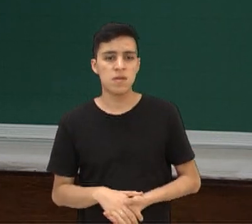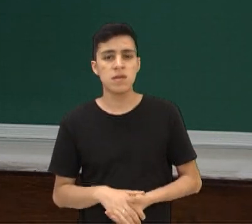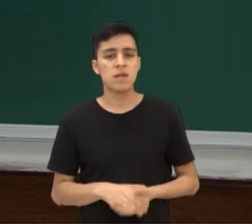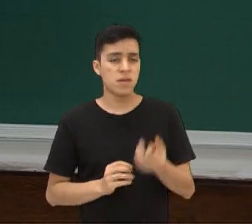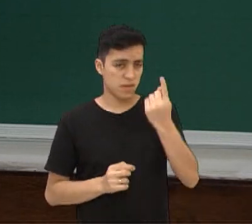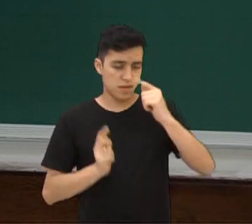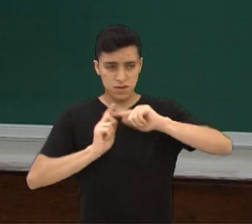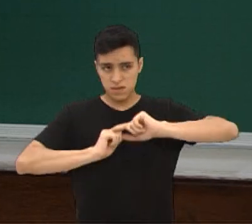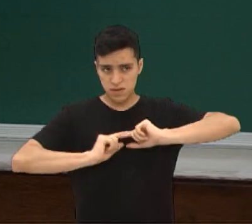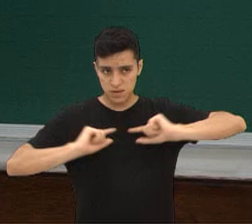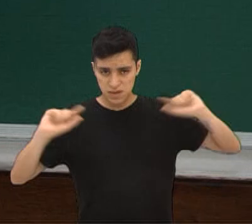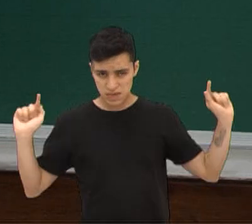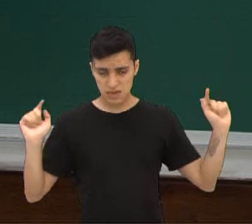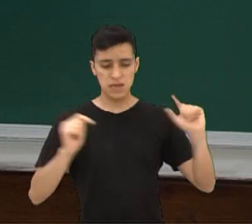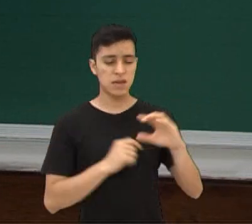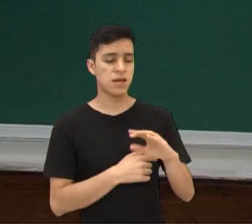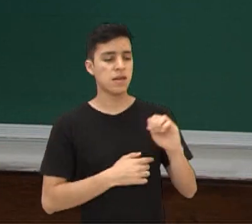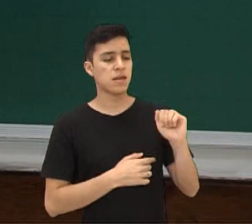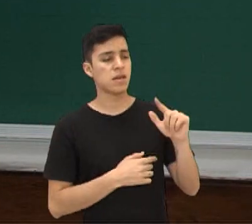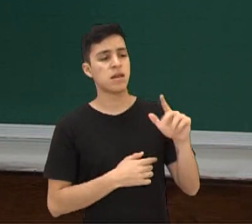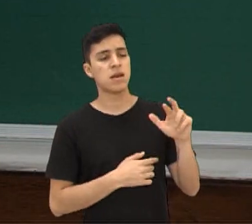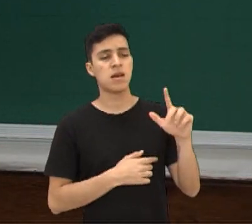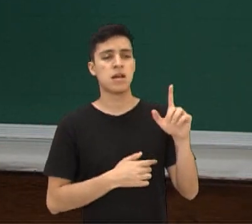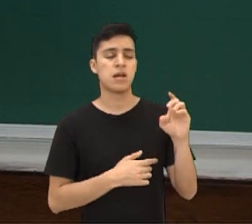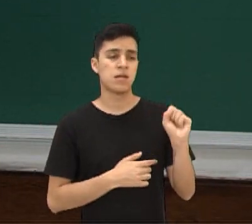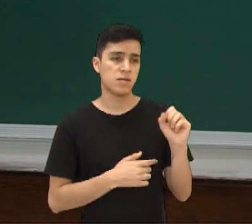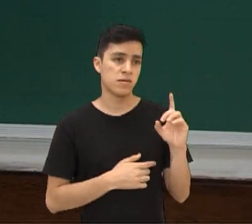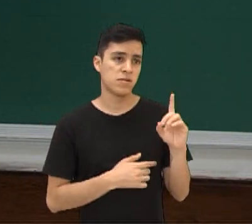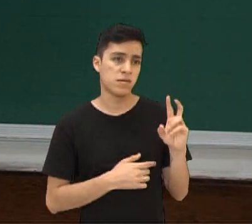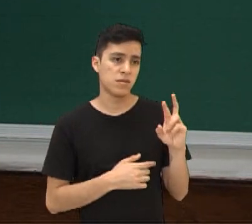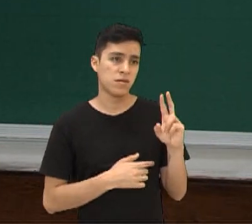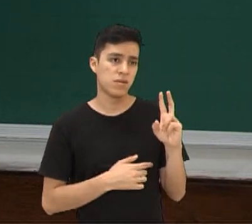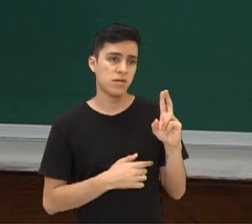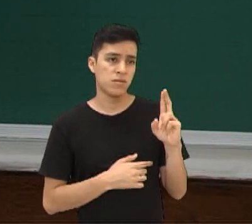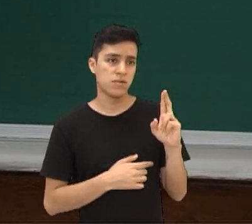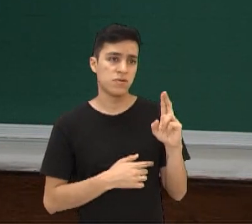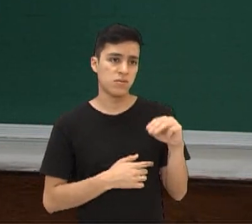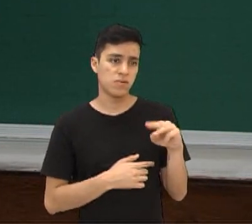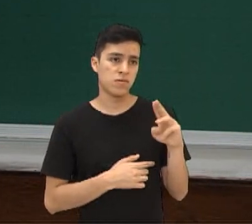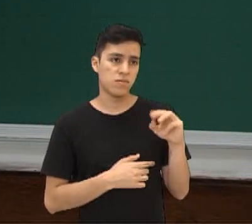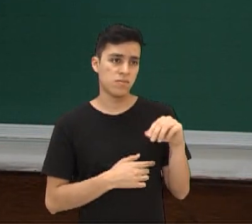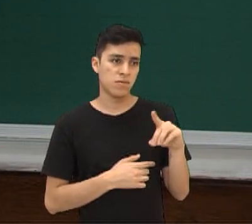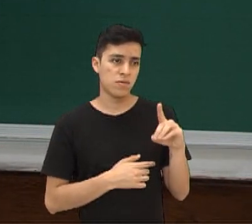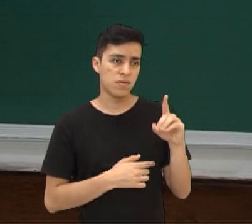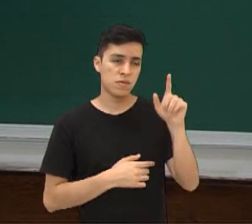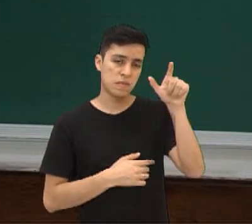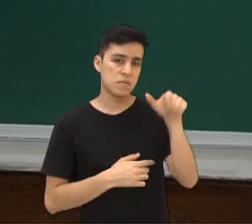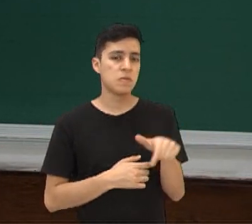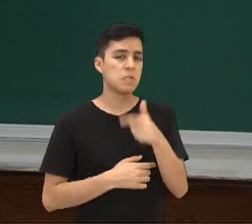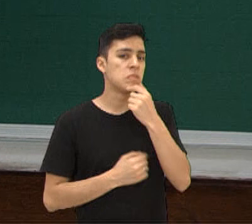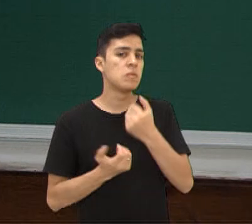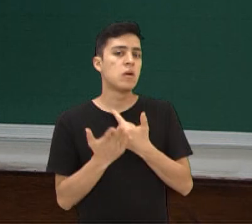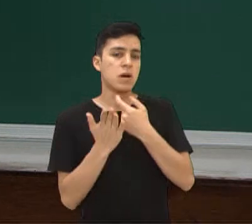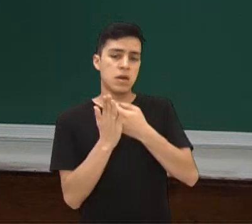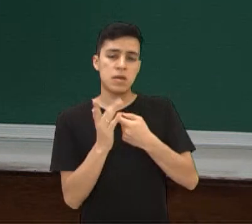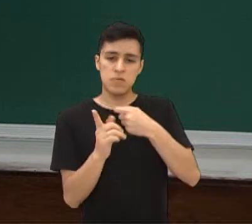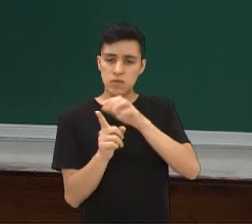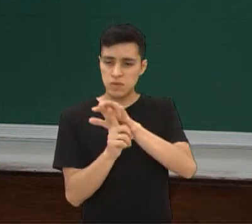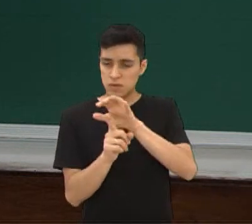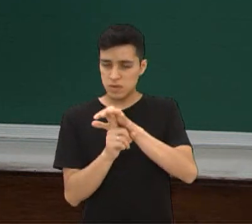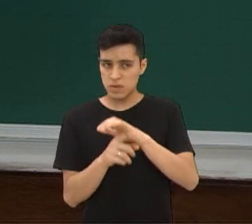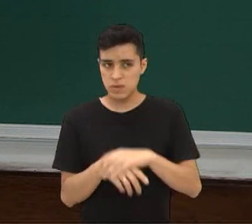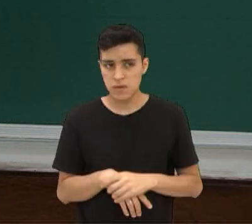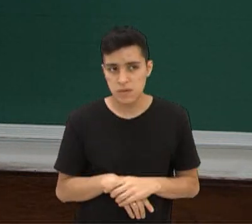uma frase. Que Carlos Drummond de Andrade foi um poeta brasileiro de muita influência. He wrote the poem no meio do